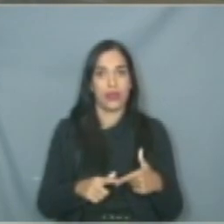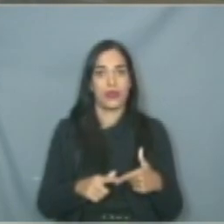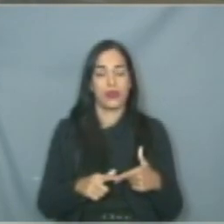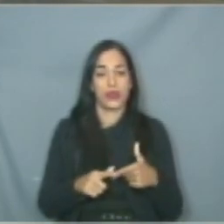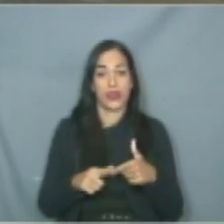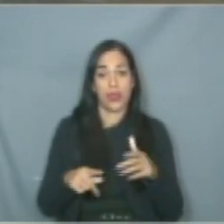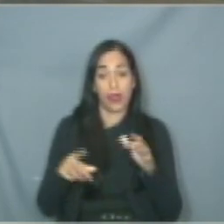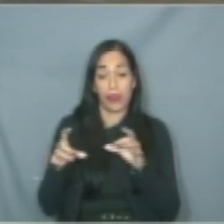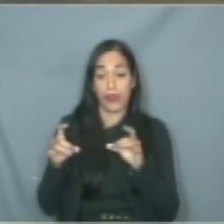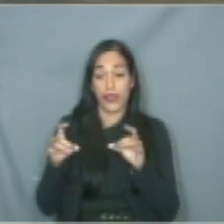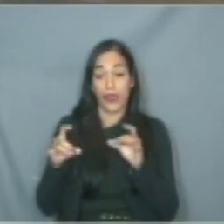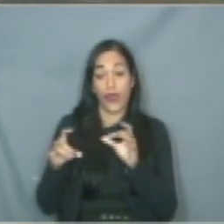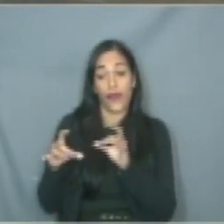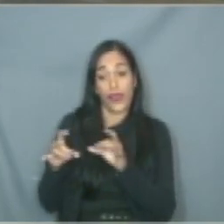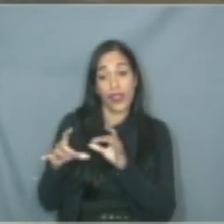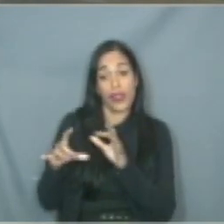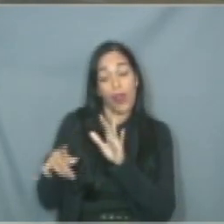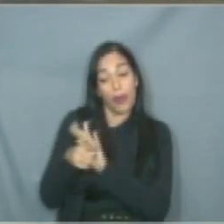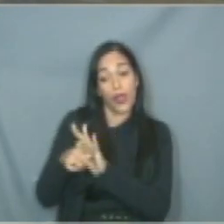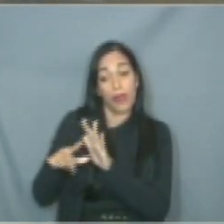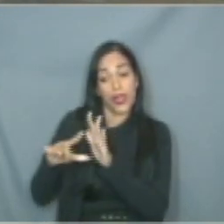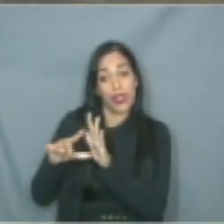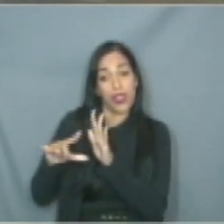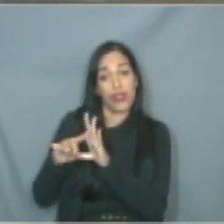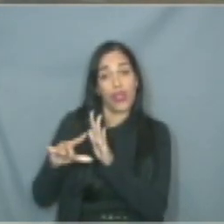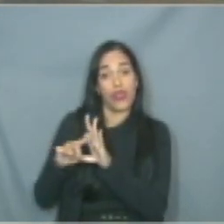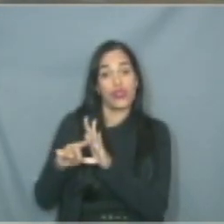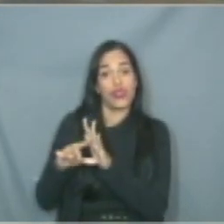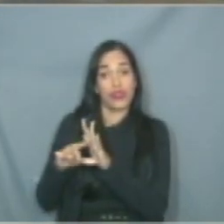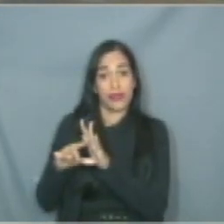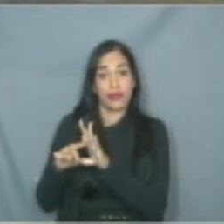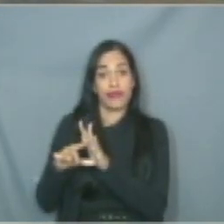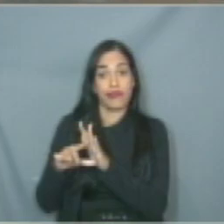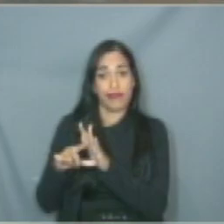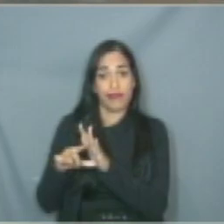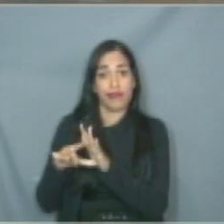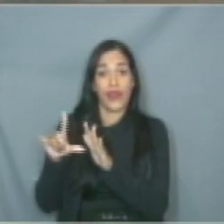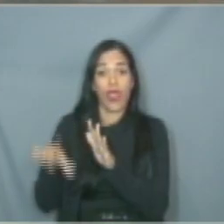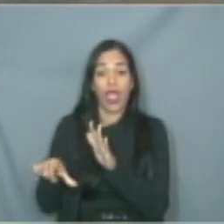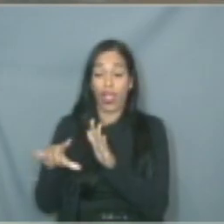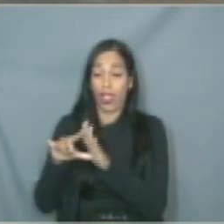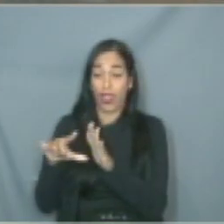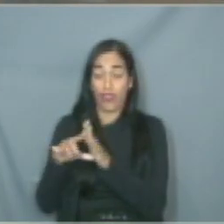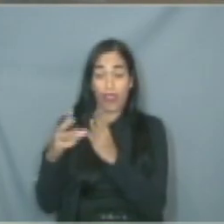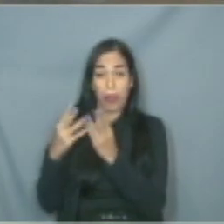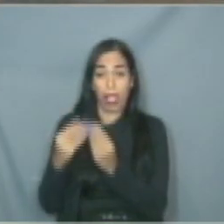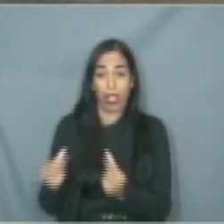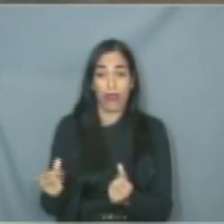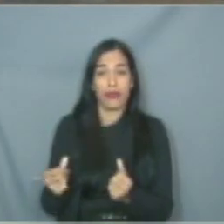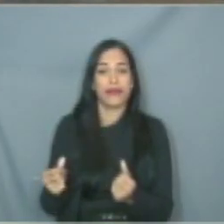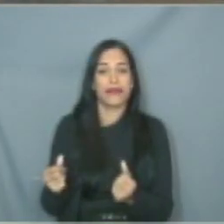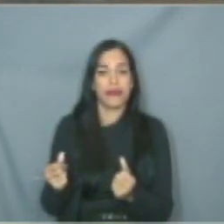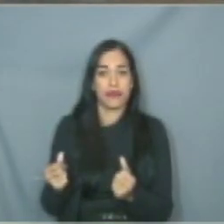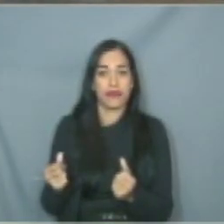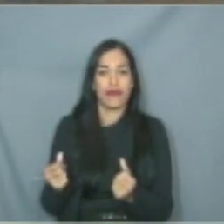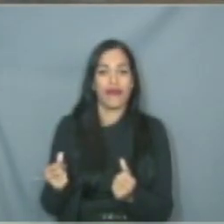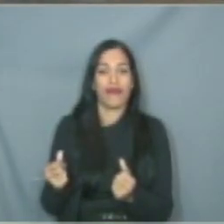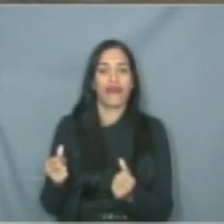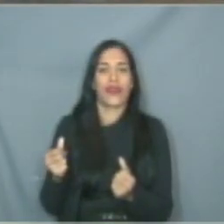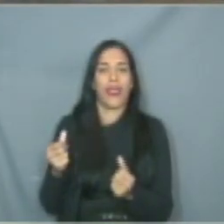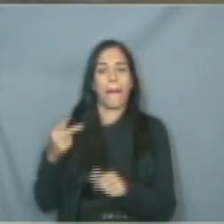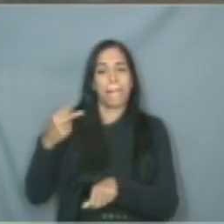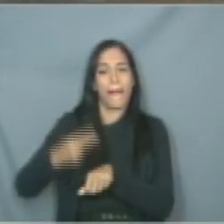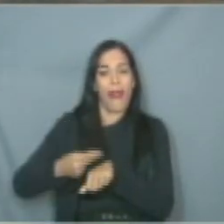aquele proprietário de um comércio que viu, inclusive, o seu comércio sendo danificado, por exemplo, por